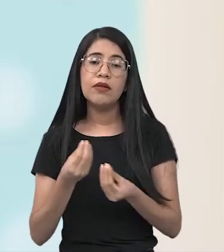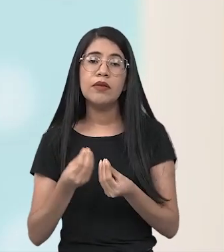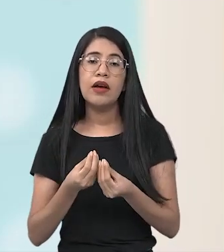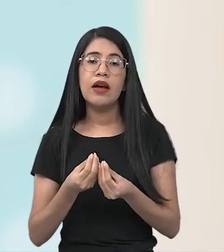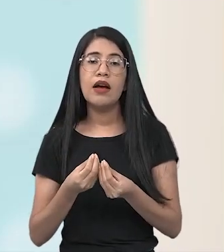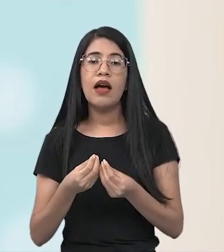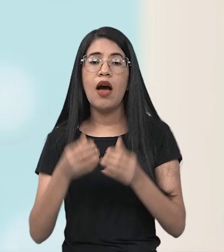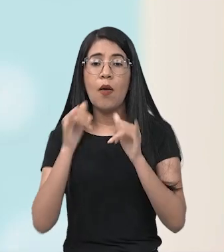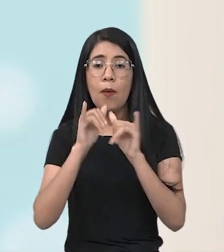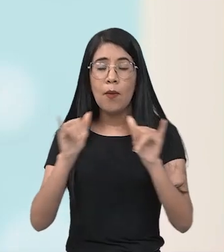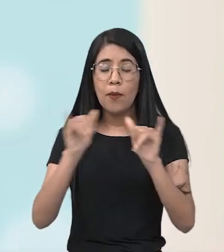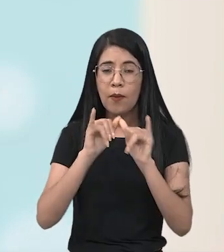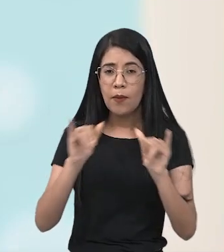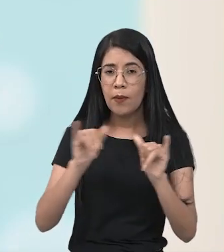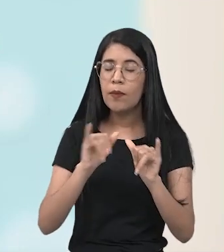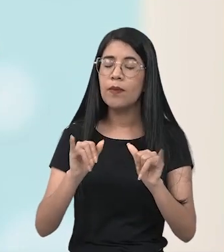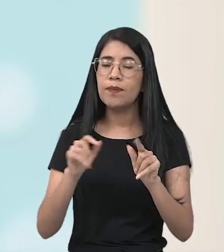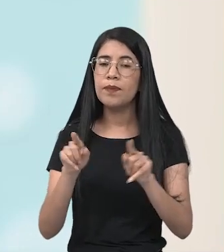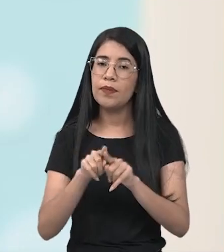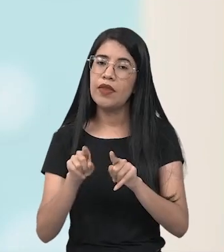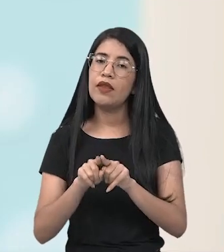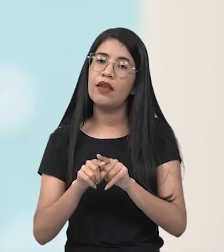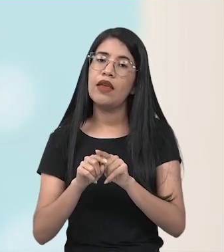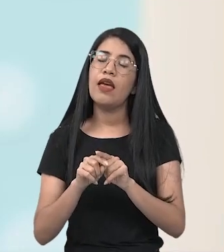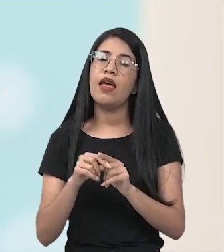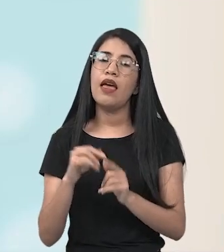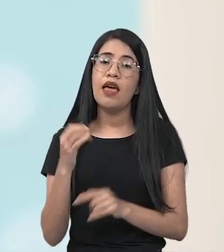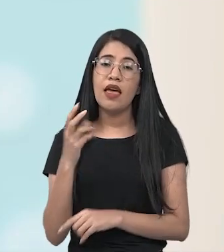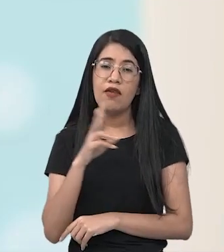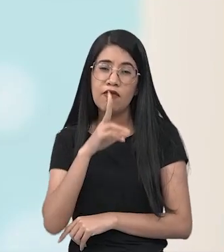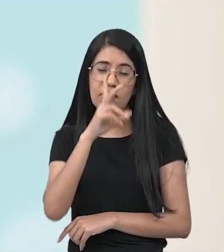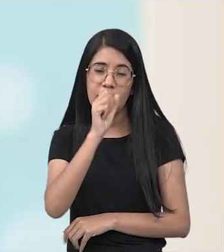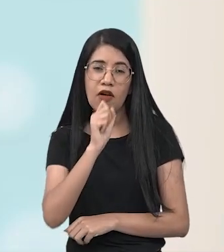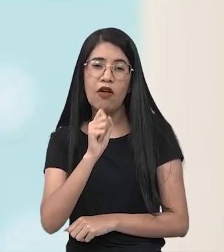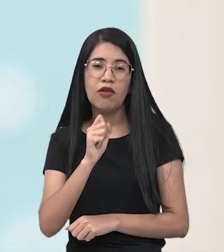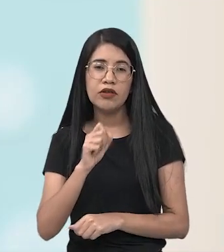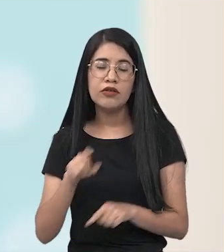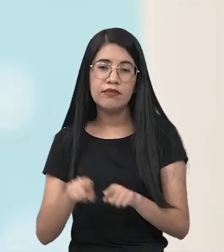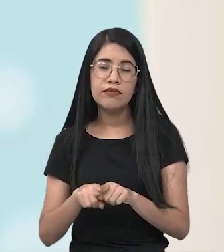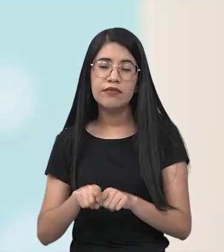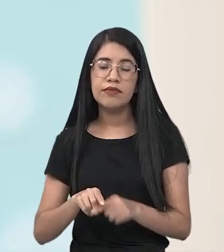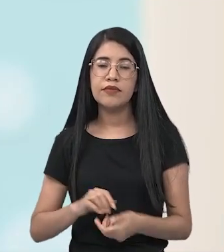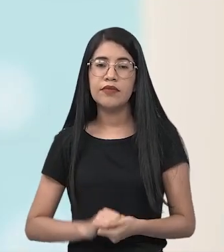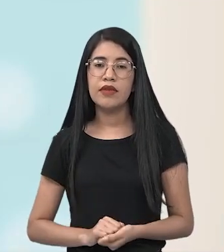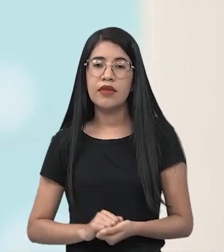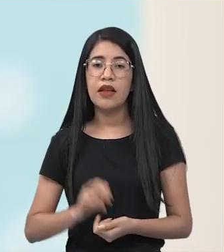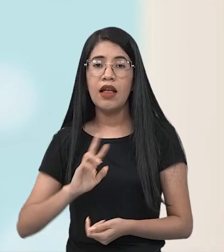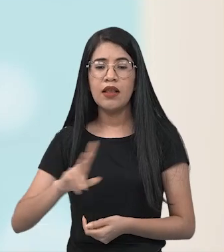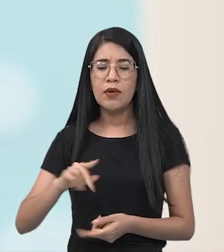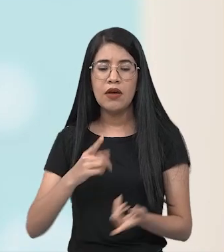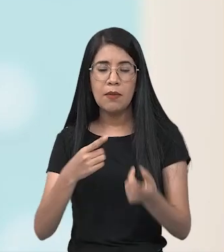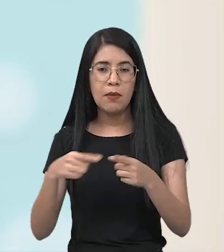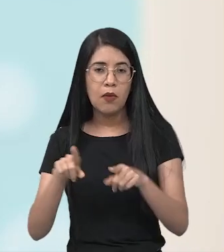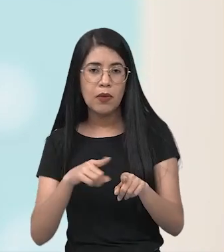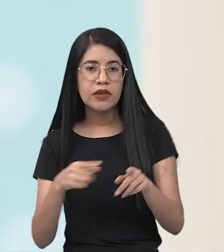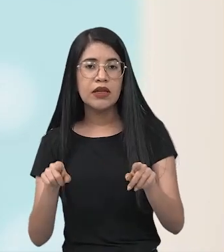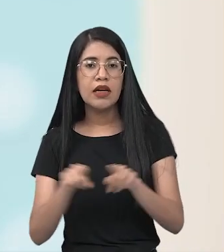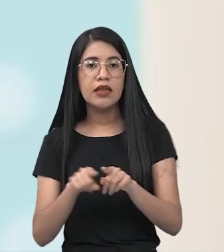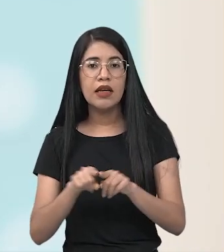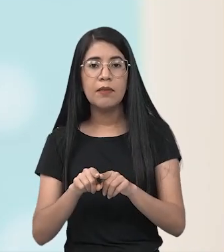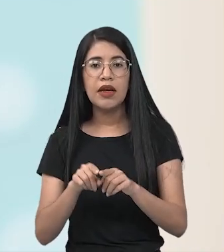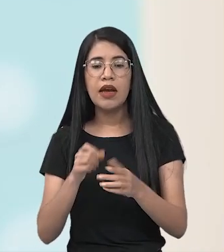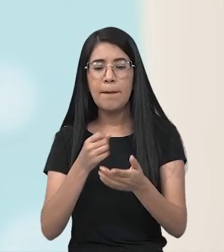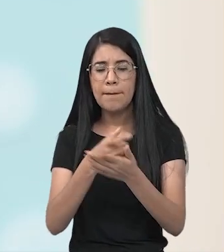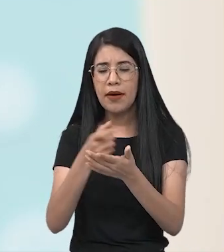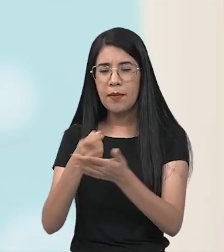propaganda, esse processo de propaganda deles é muito forte, é intenso. não só quanto à música, mas quanto ao